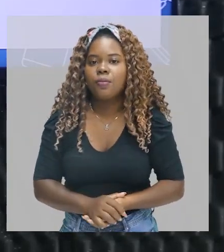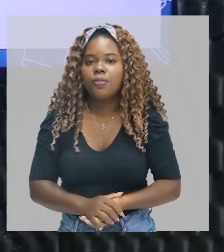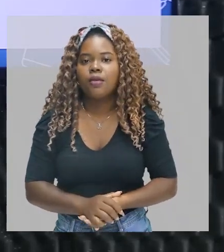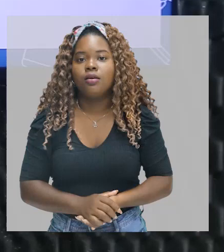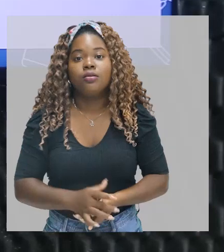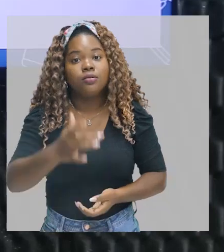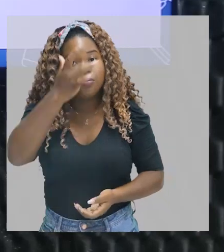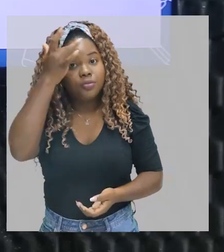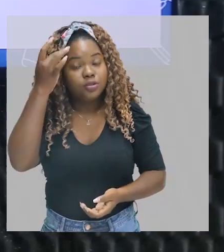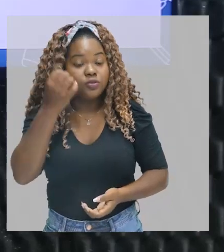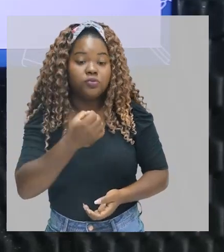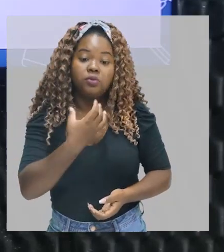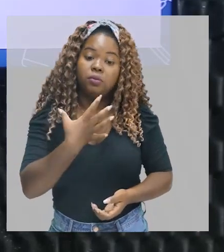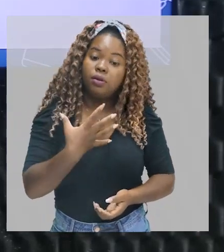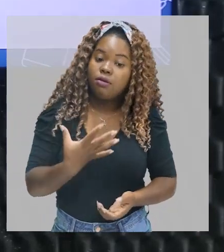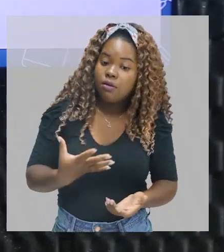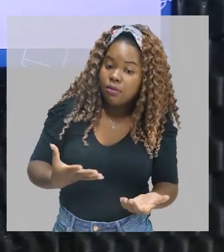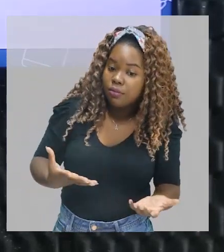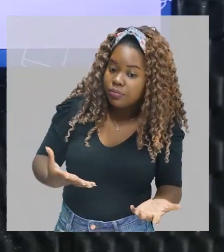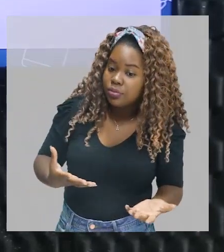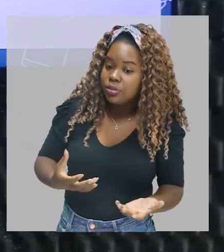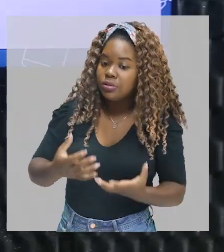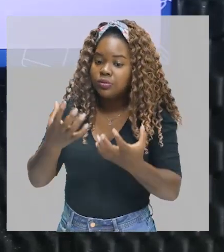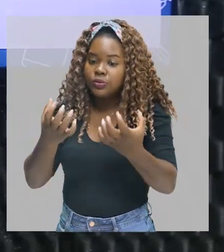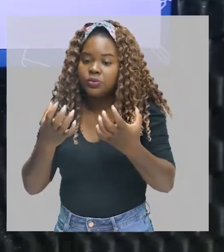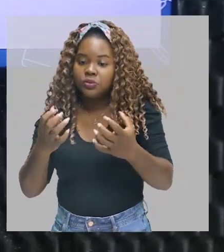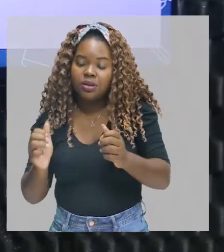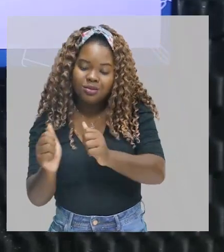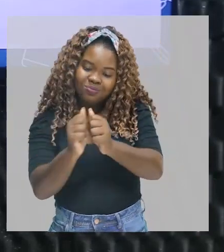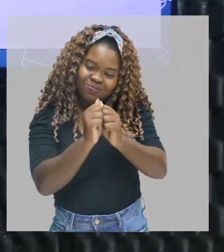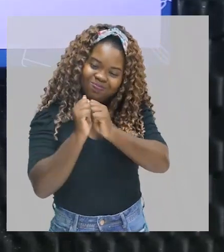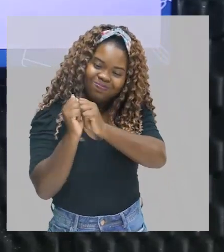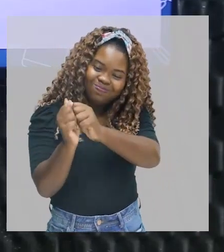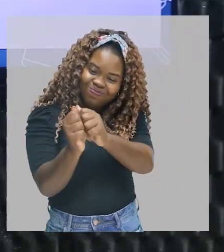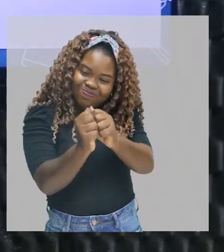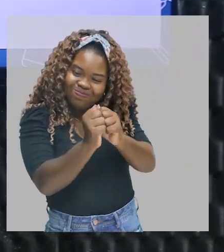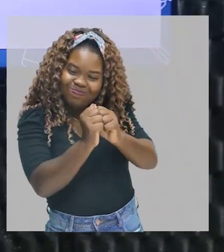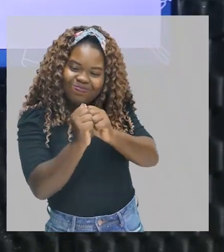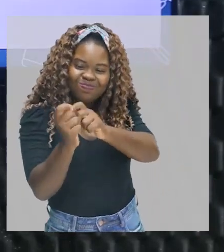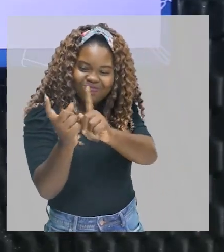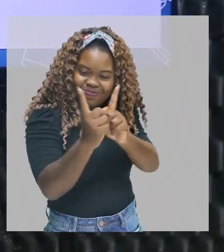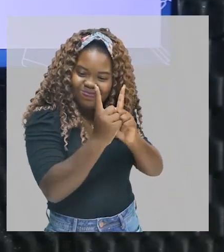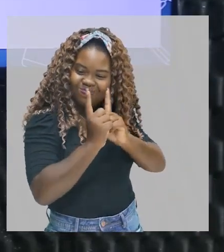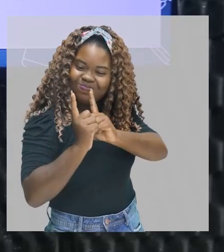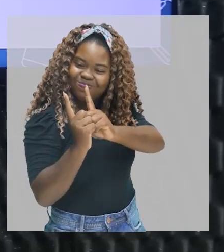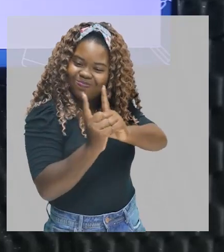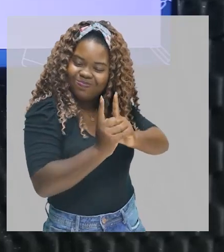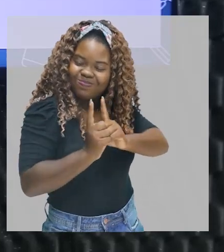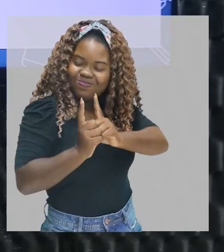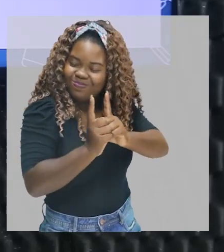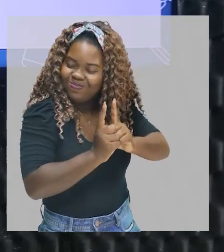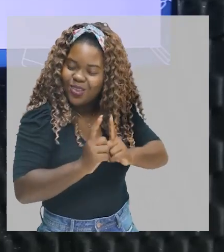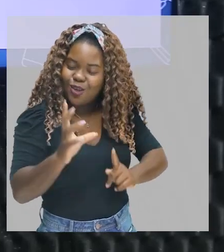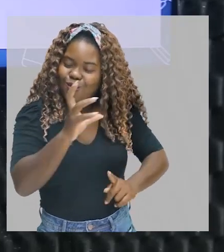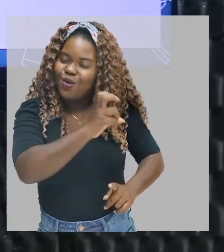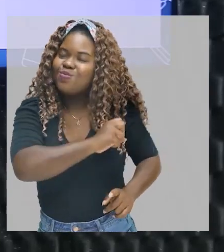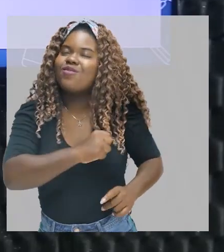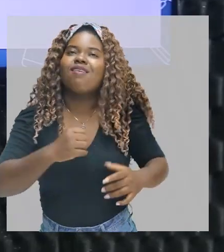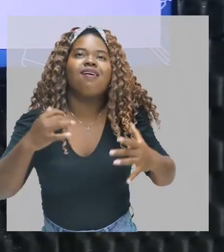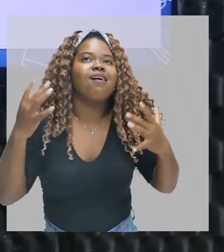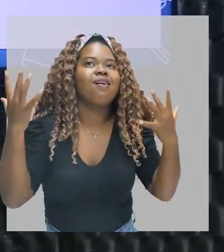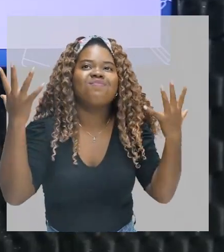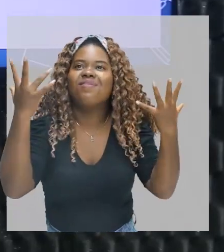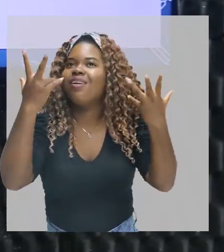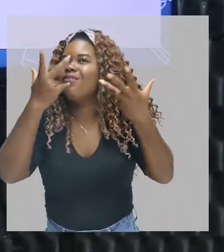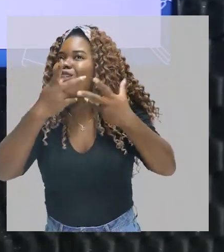são pessoas do bem, eles só querem ficar juntos, a idealização do amor é maravilhosa, tudo em nome